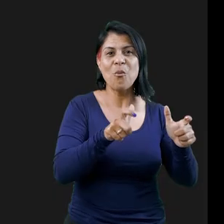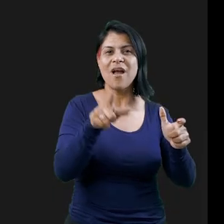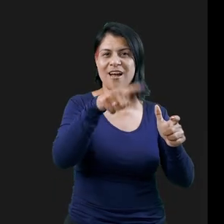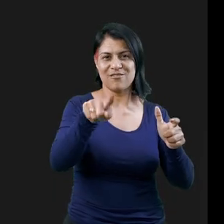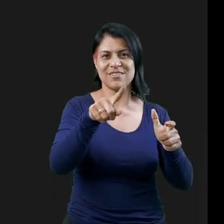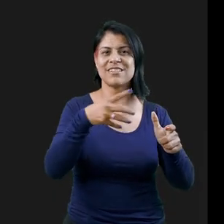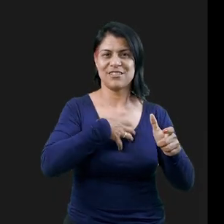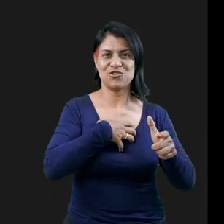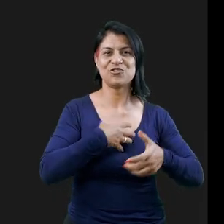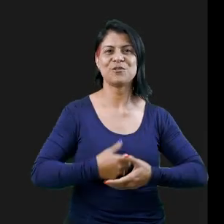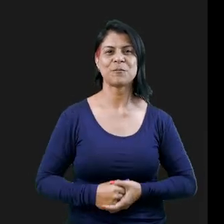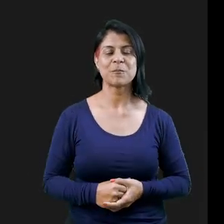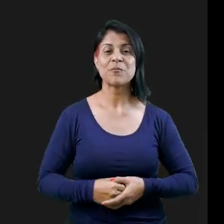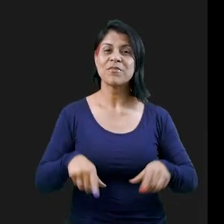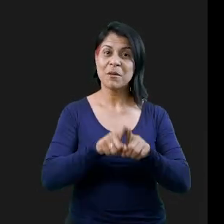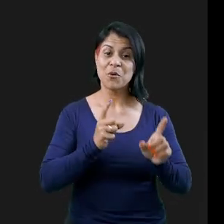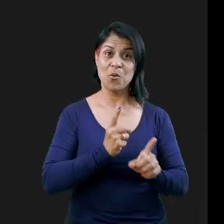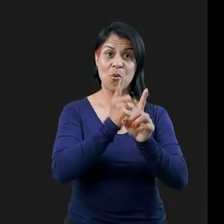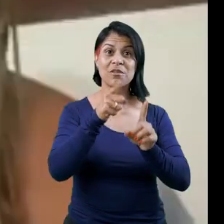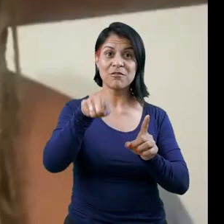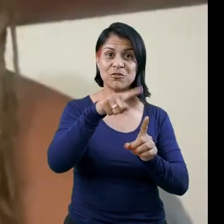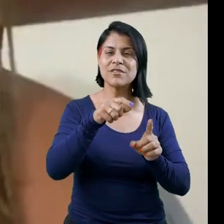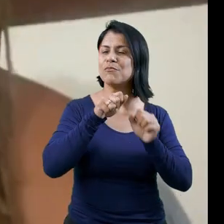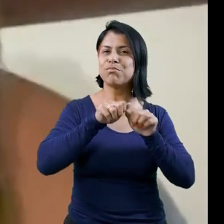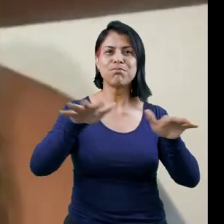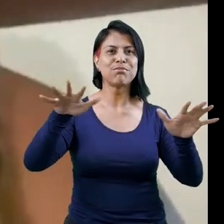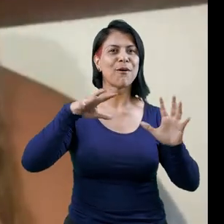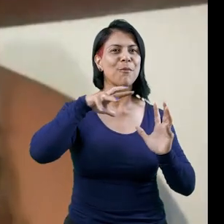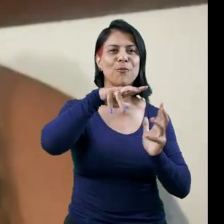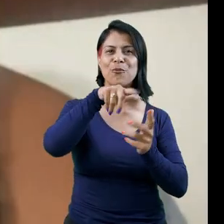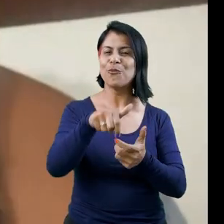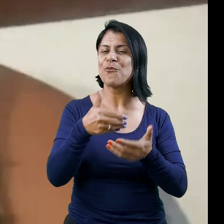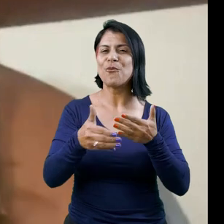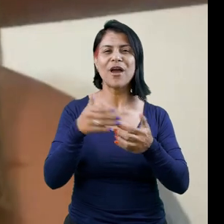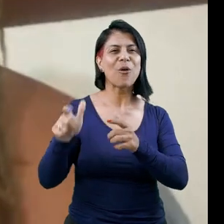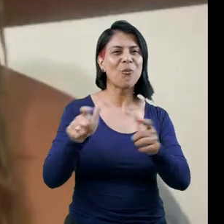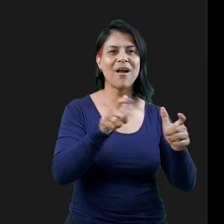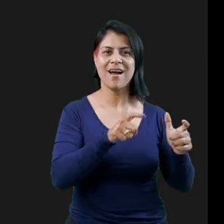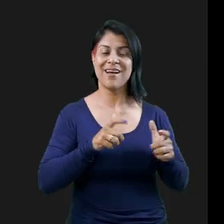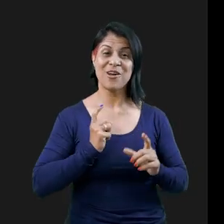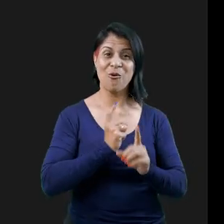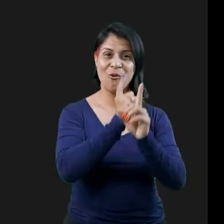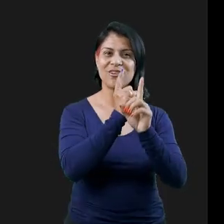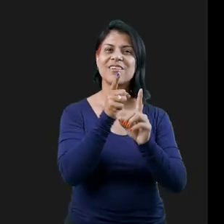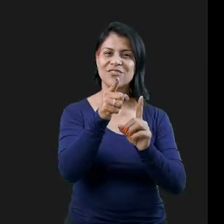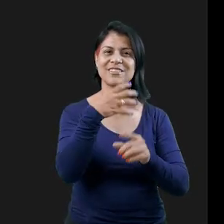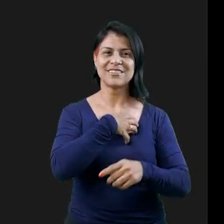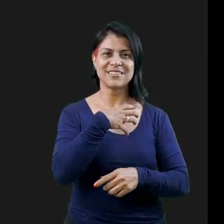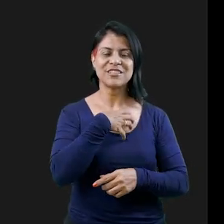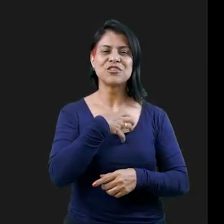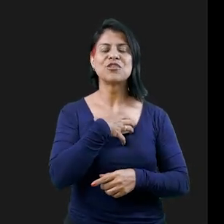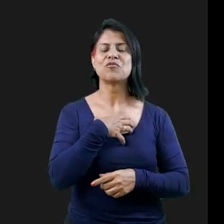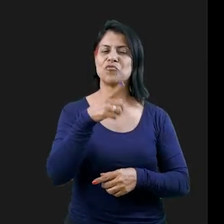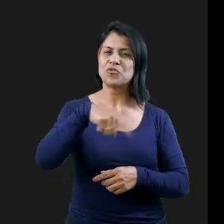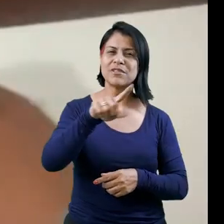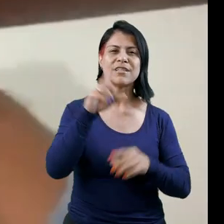canto. Vocês se encontram espalhados por essa terra, por essas terras, sem dúvida